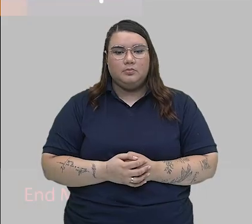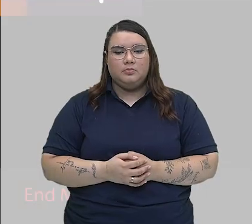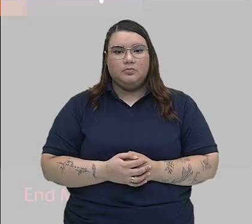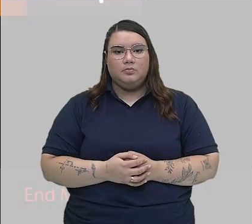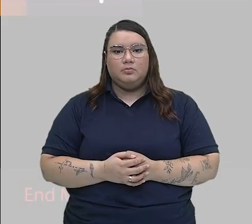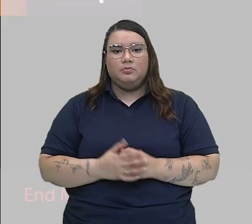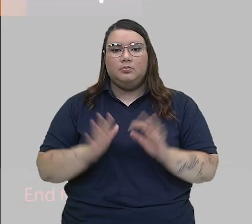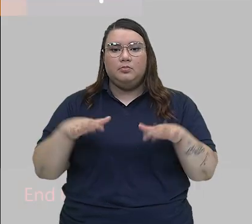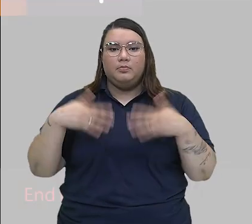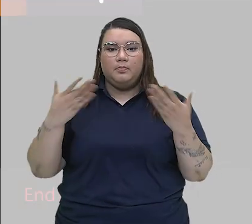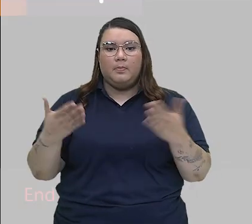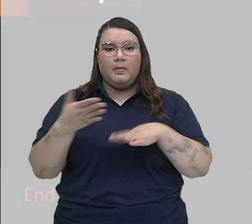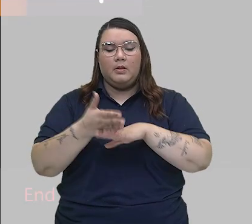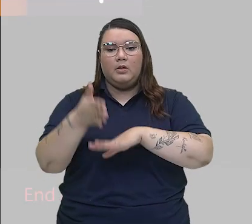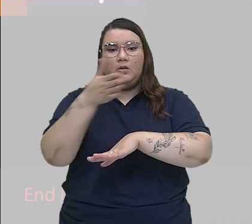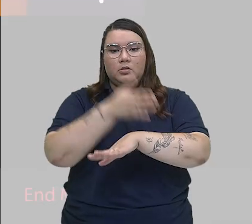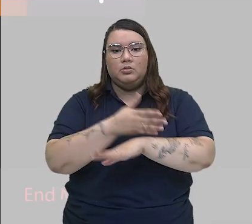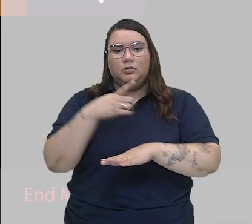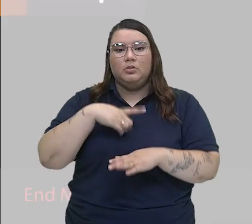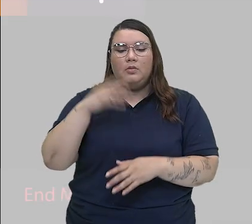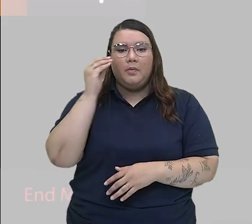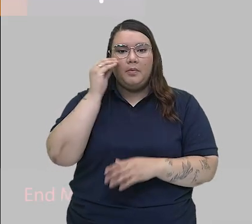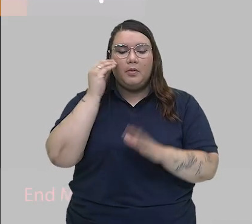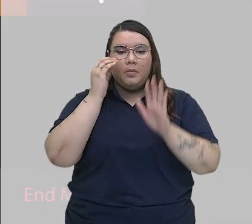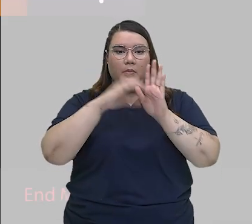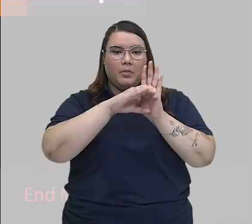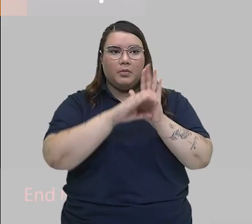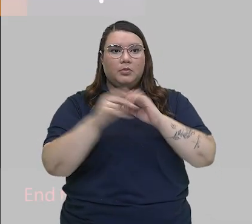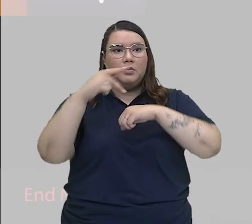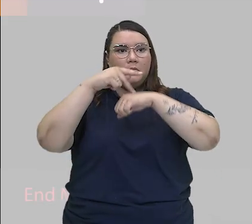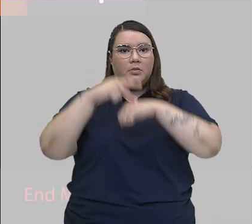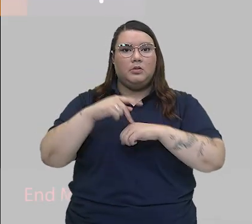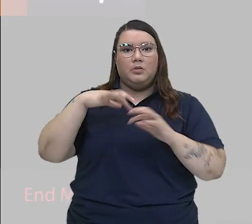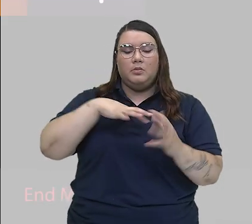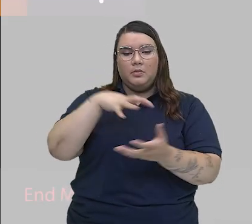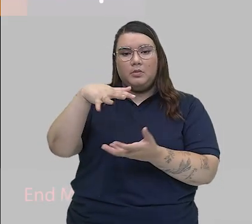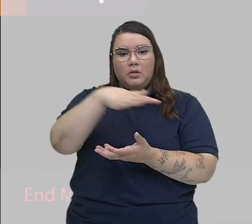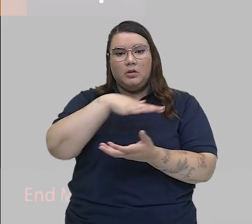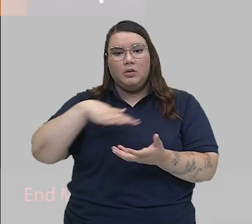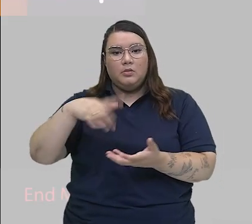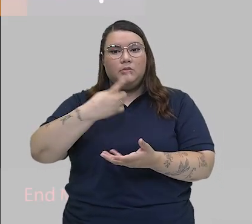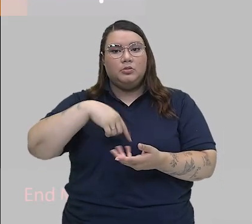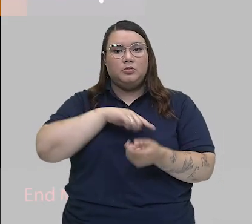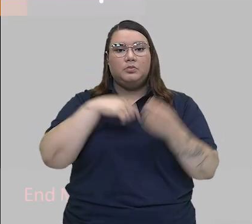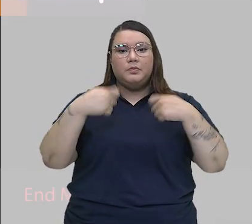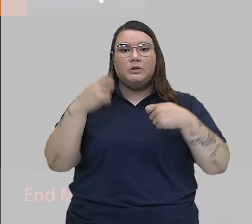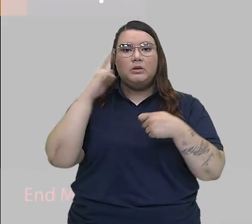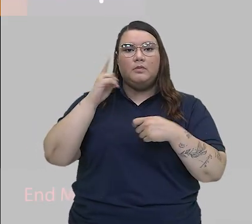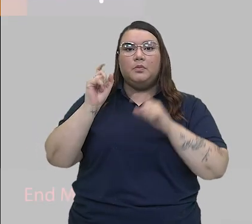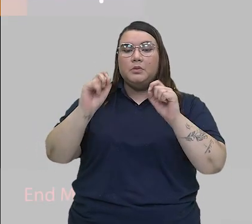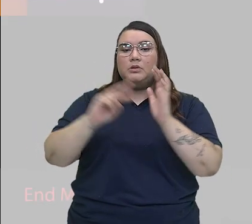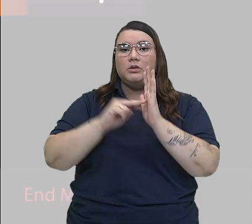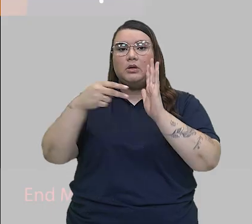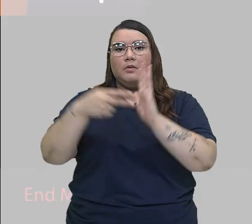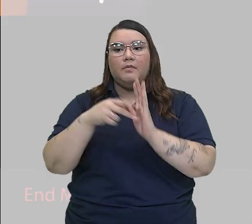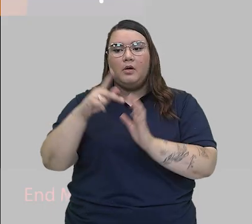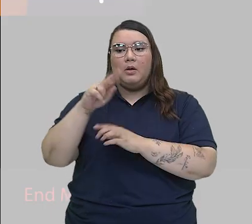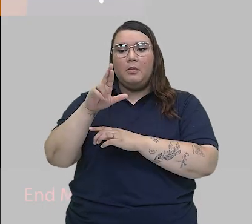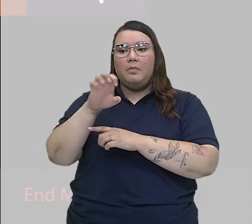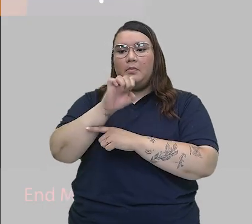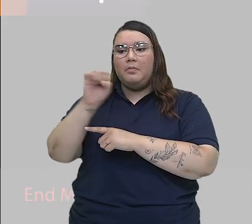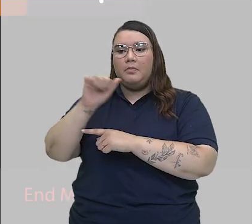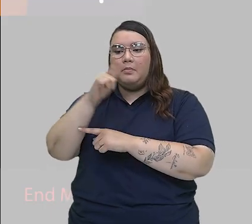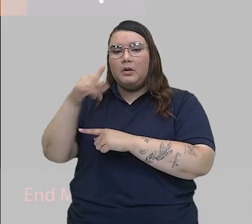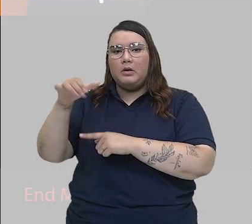Bom, antes de explorar aí o conceito de pressão atmosférica, nós temos que relembrar o que é pressão. Pressão é uma